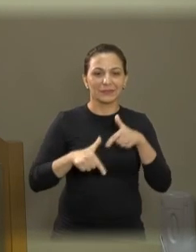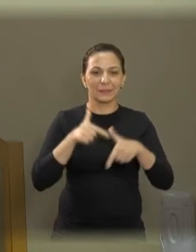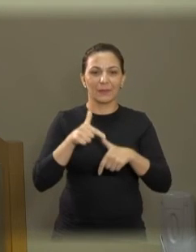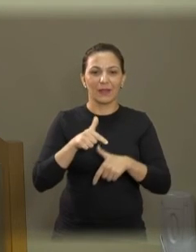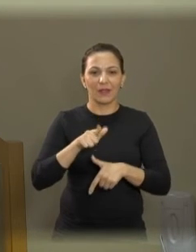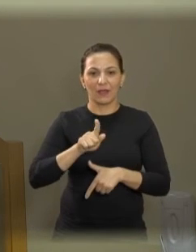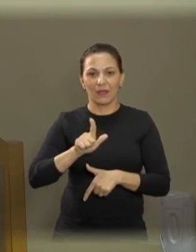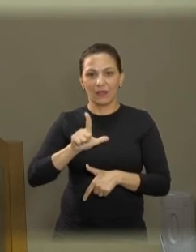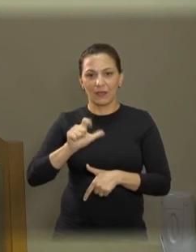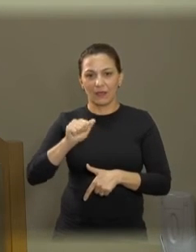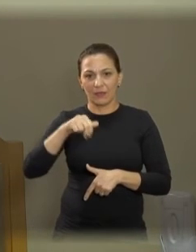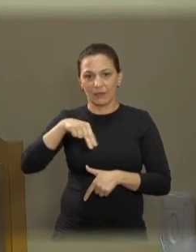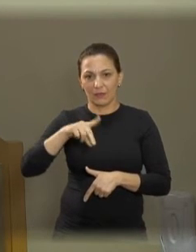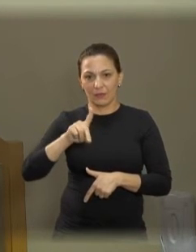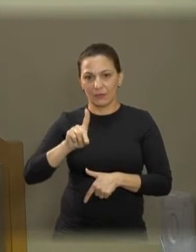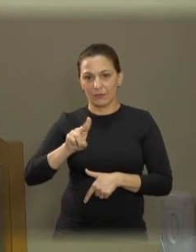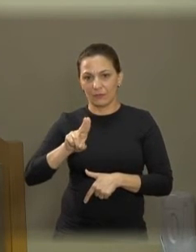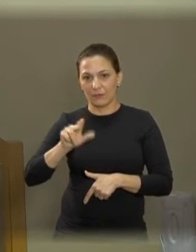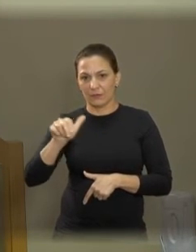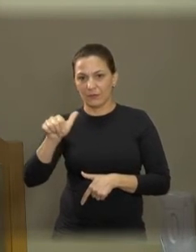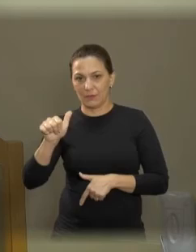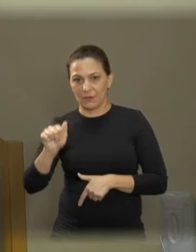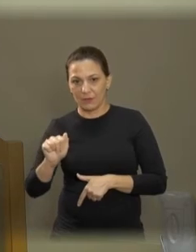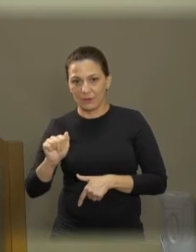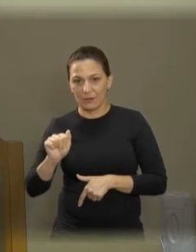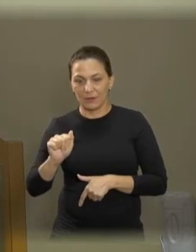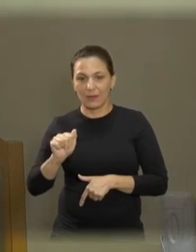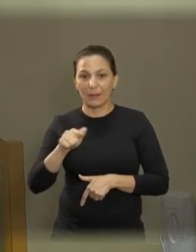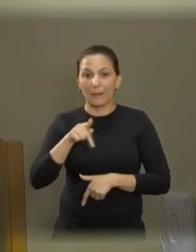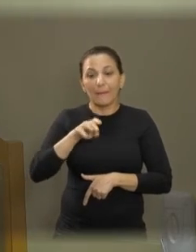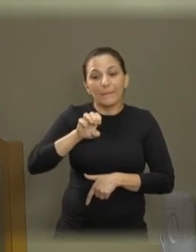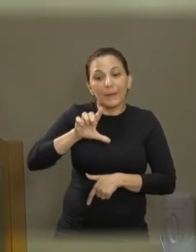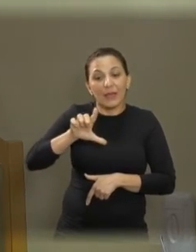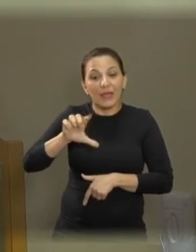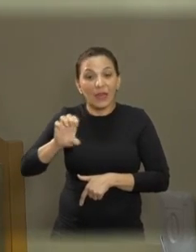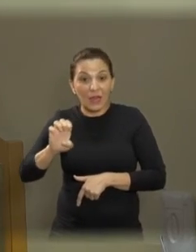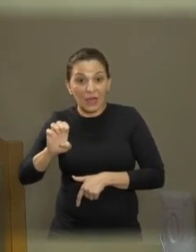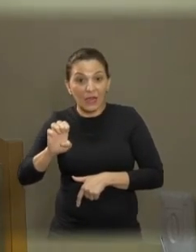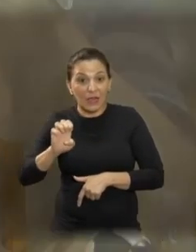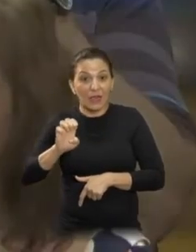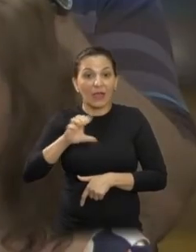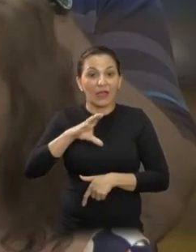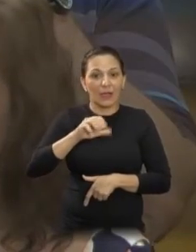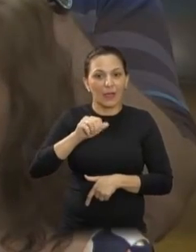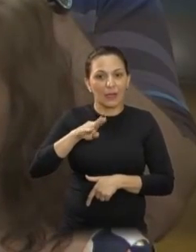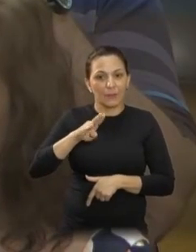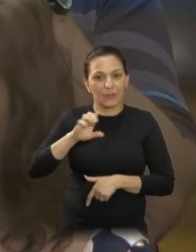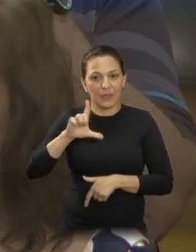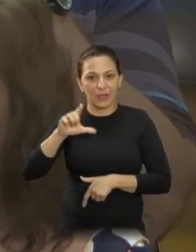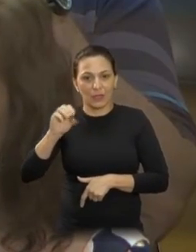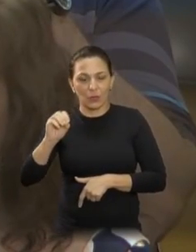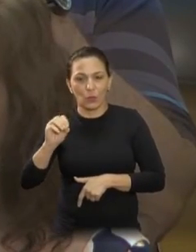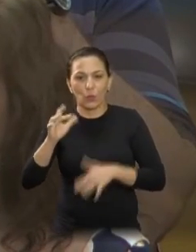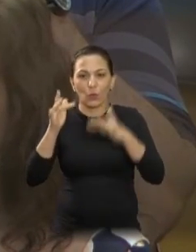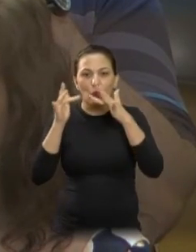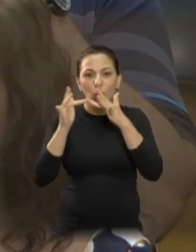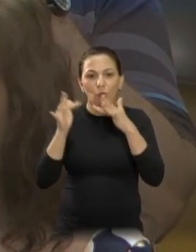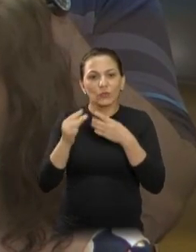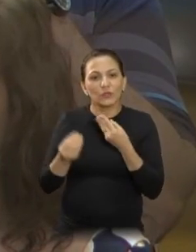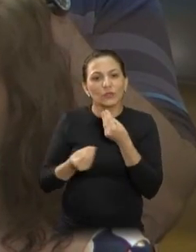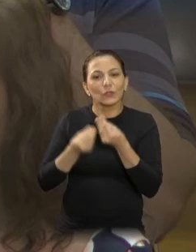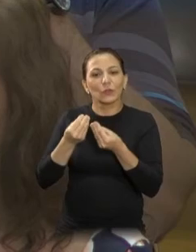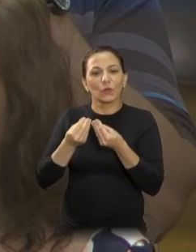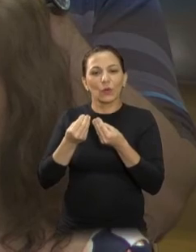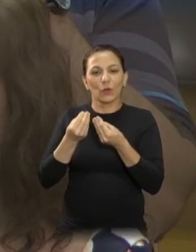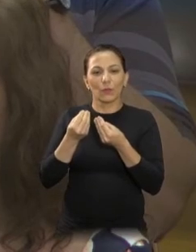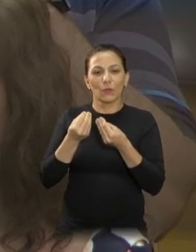Intermitentemente. E vão revestir a tua pele. E vão revestir o teu cabelo. Quando ele entra em contato com a pele, como você